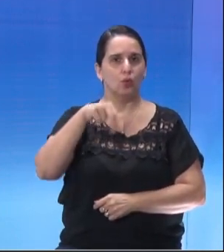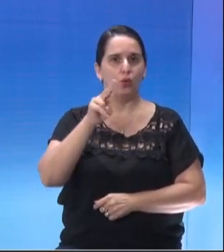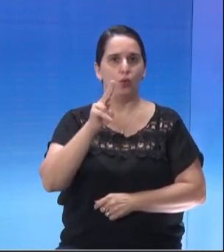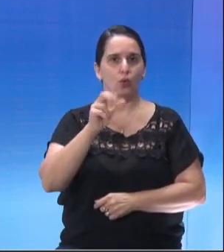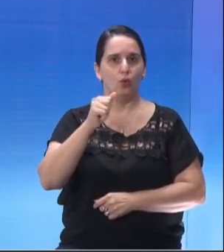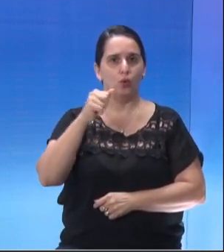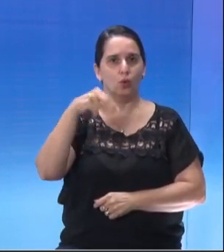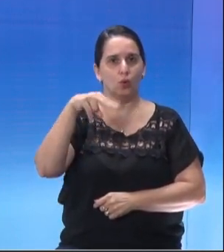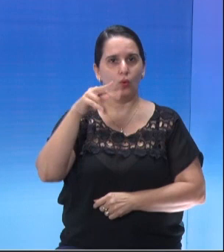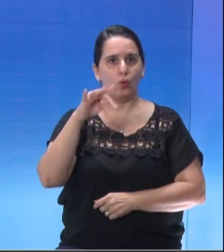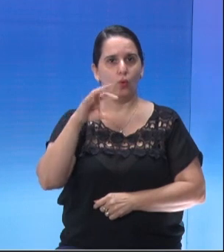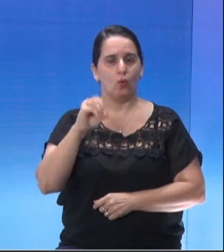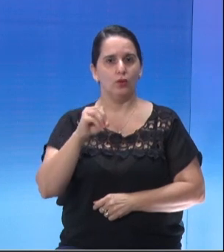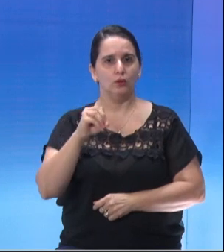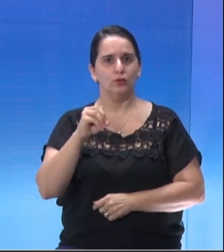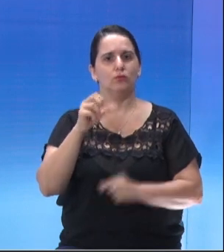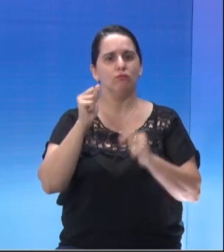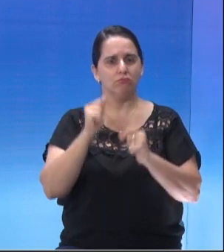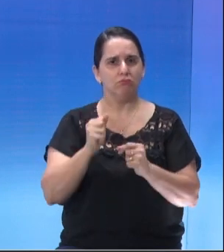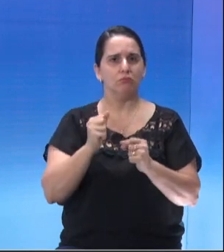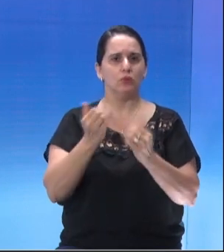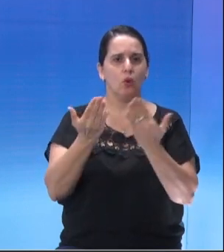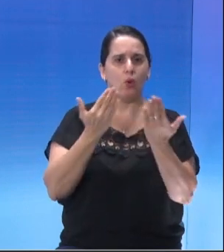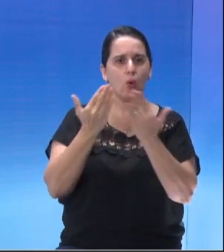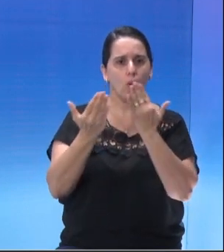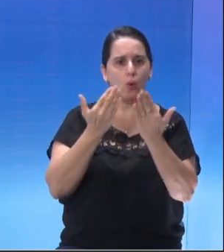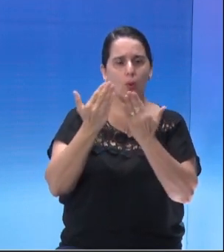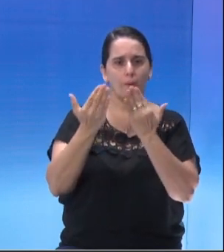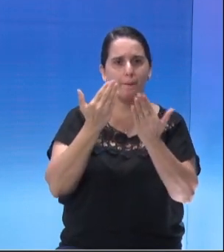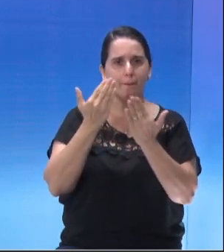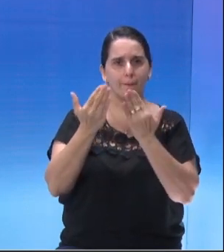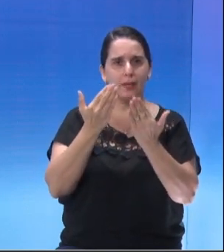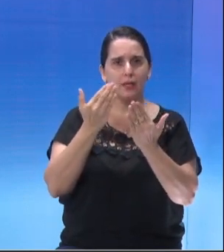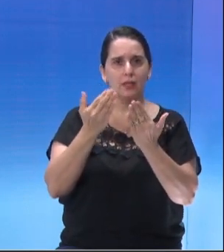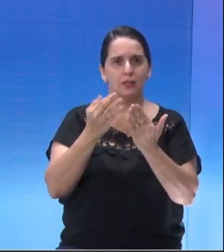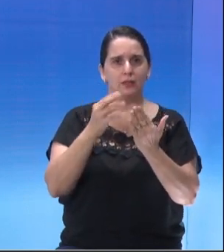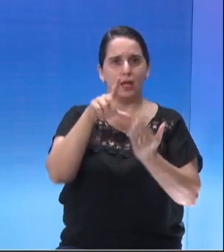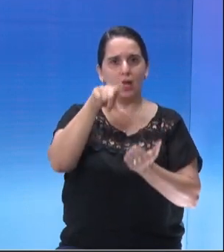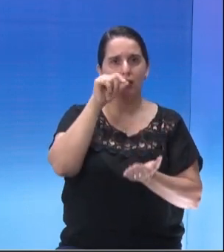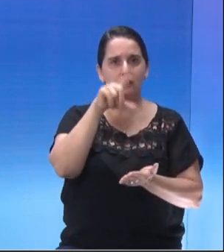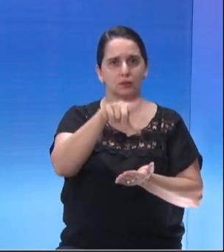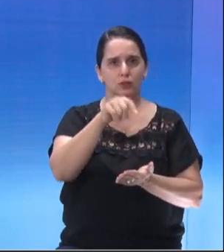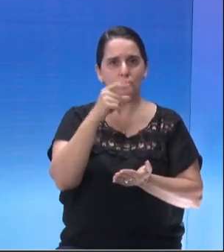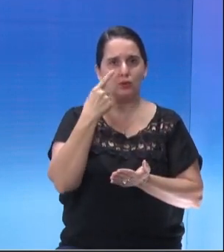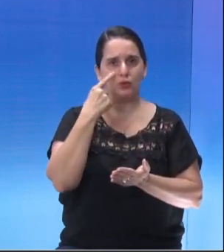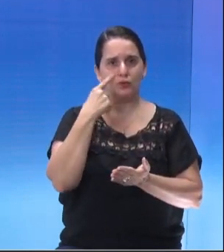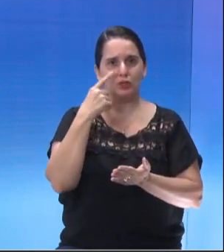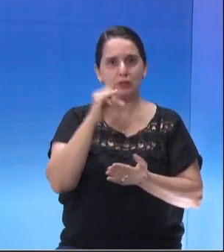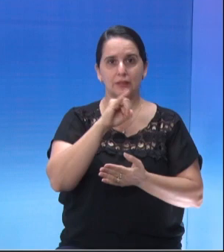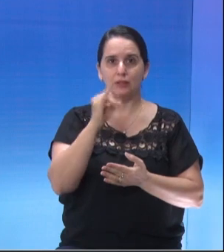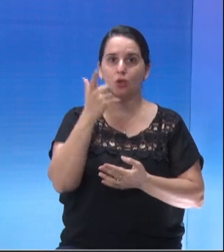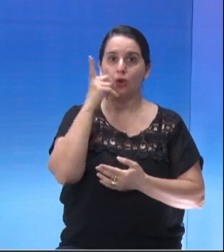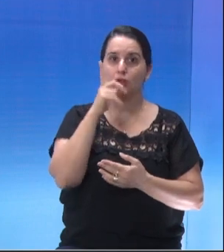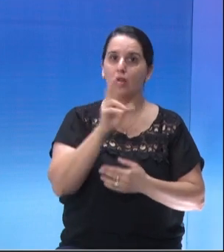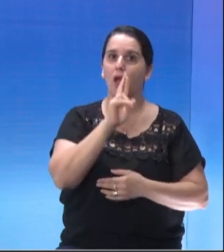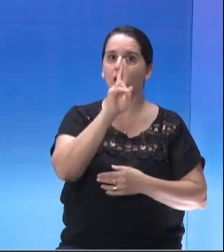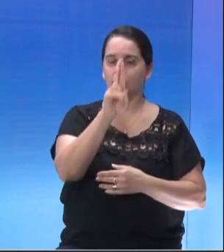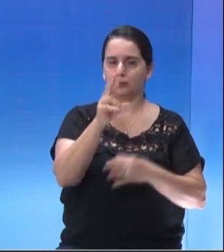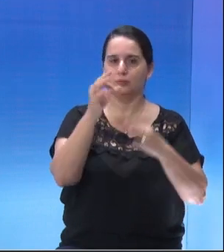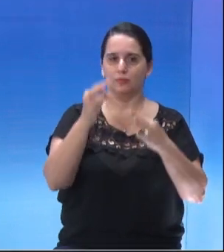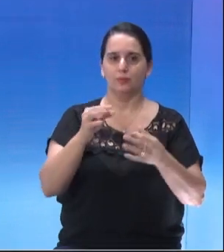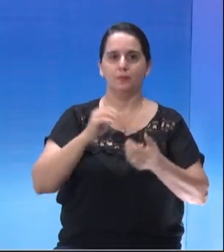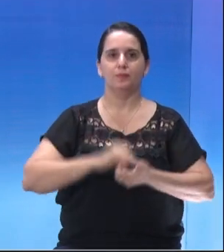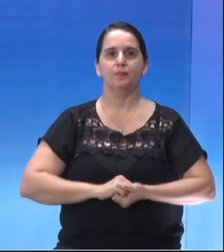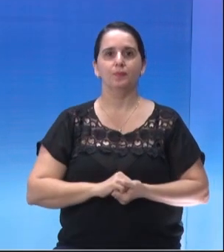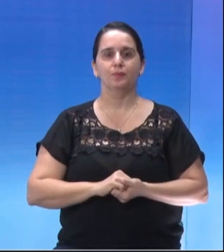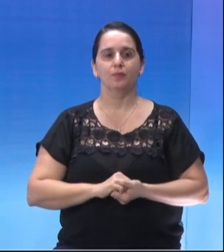modo, teria, analisando as alternativas. Vamos ver alternativa por alternativa e ver se conseguimos chegar na